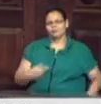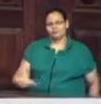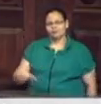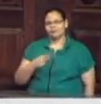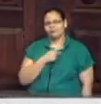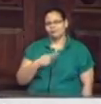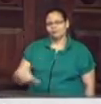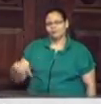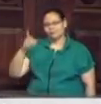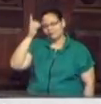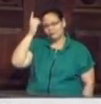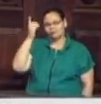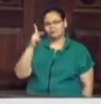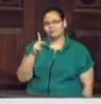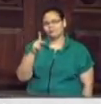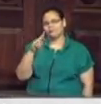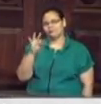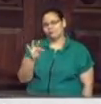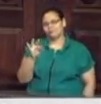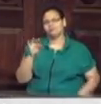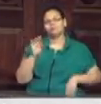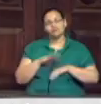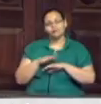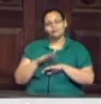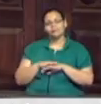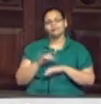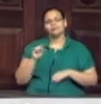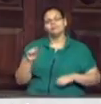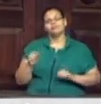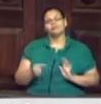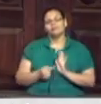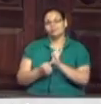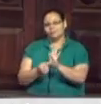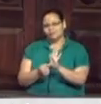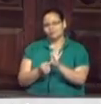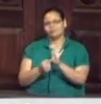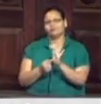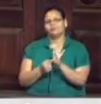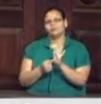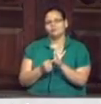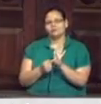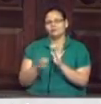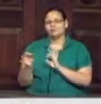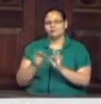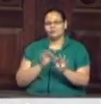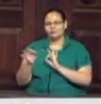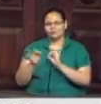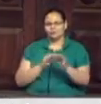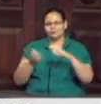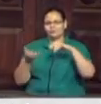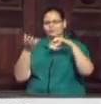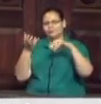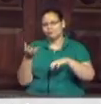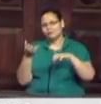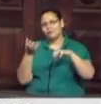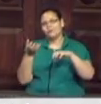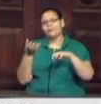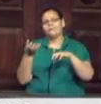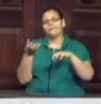o PT apresentou um projeto ao Congresso Nacional que